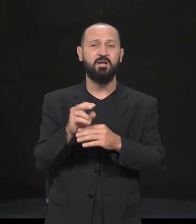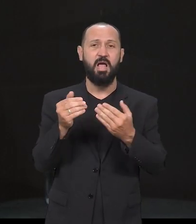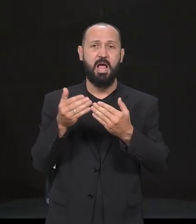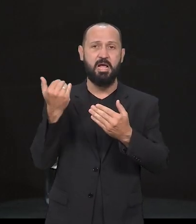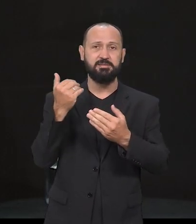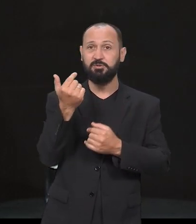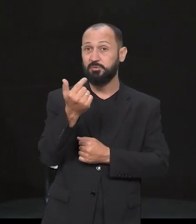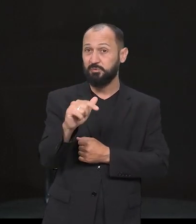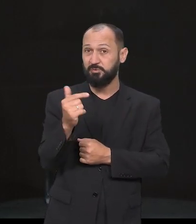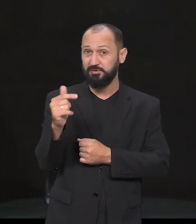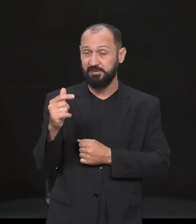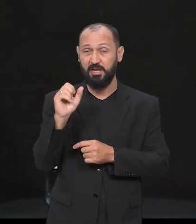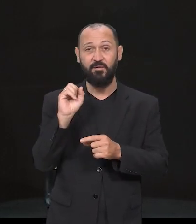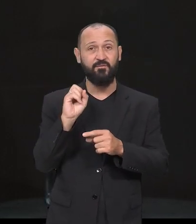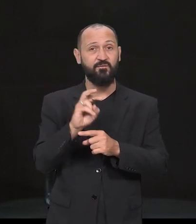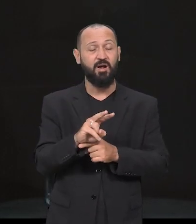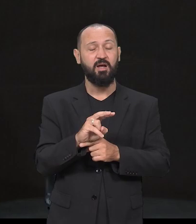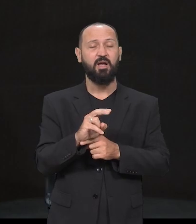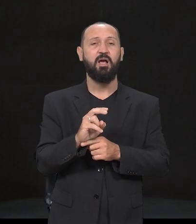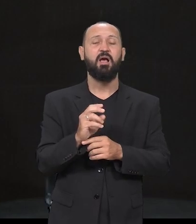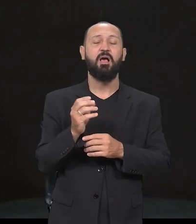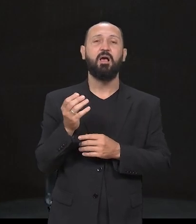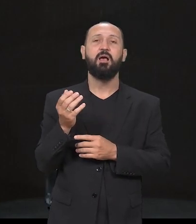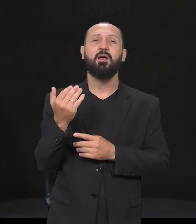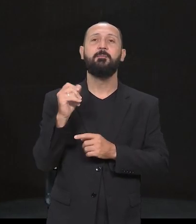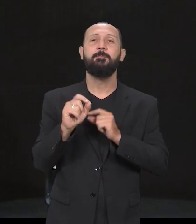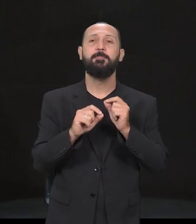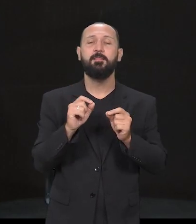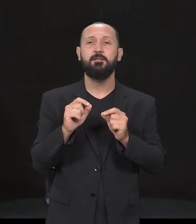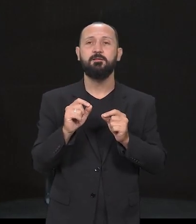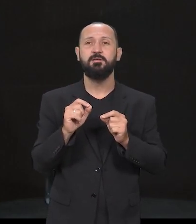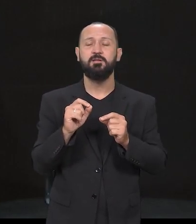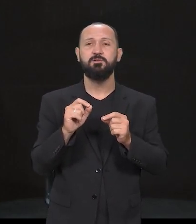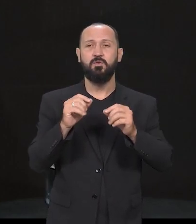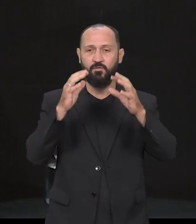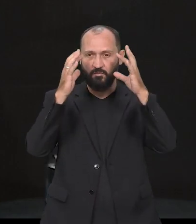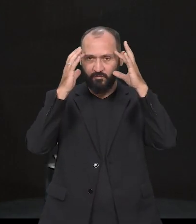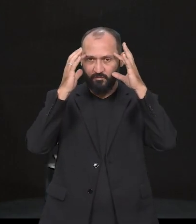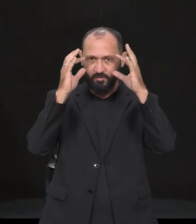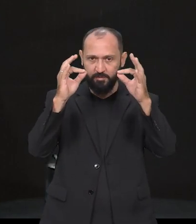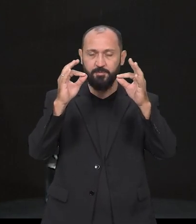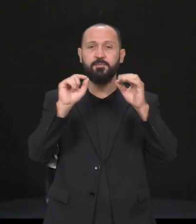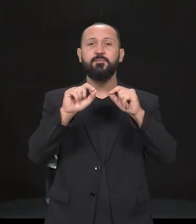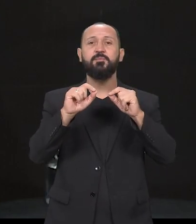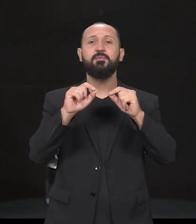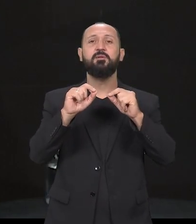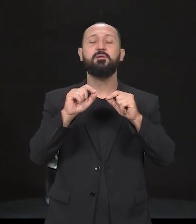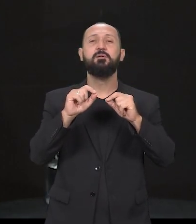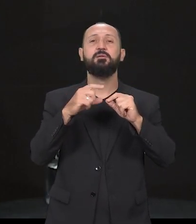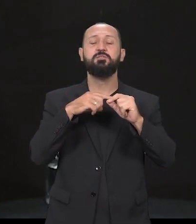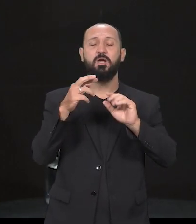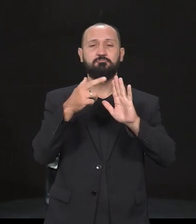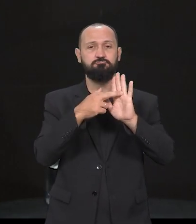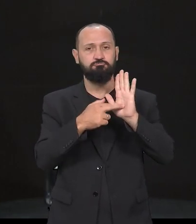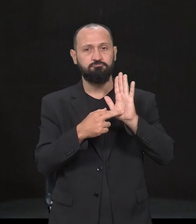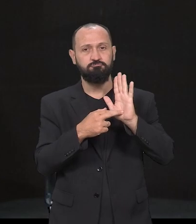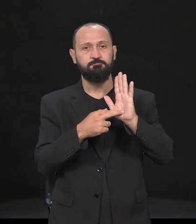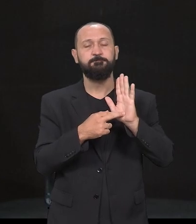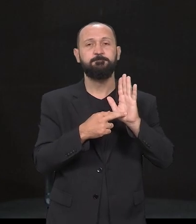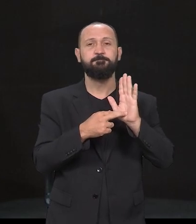não tínhamos antes, né? Eram cargos só informais, mas agora a gente tem esse cargo regulamentado,